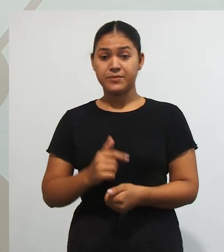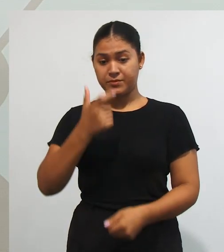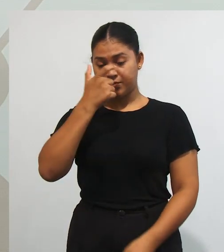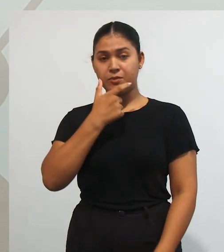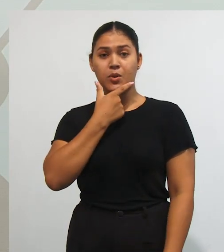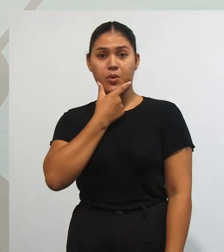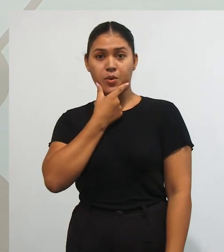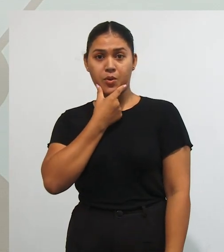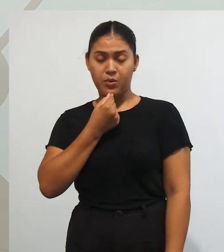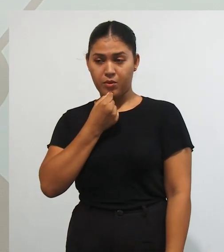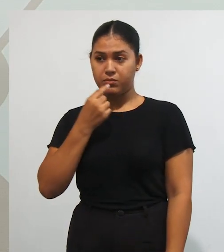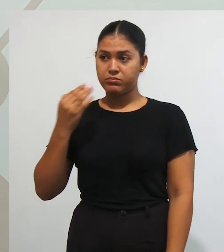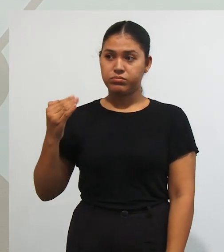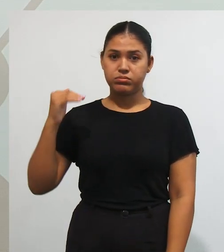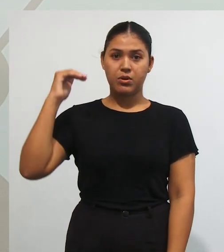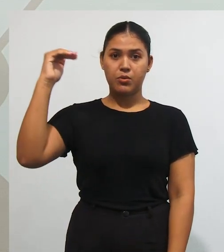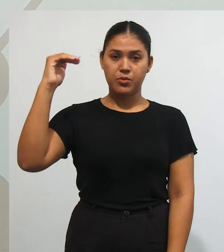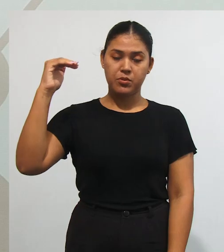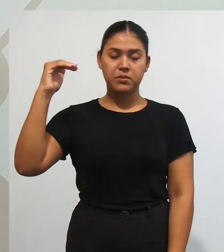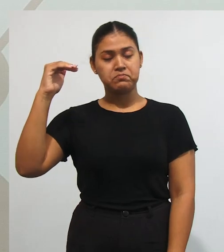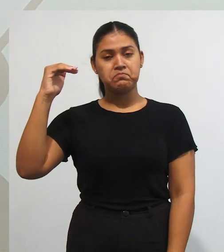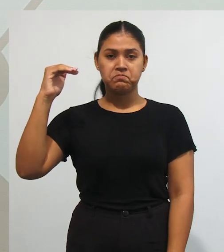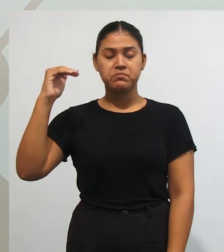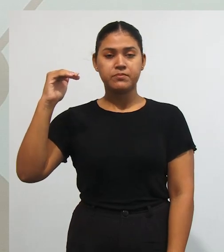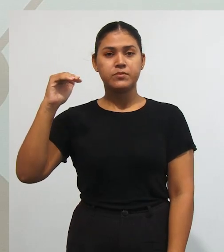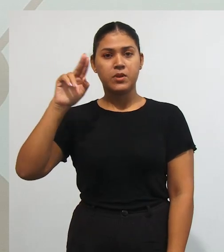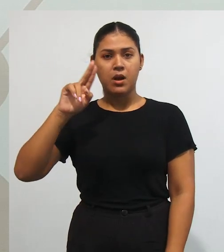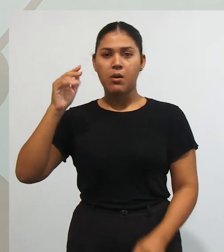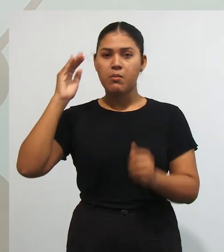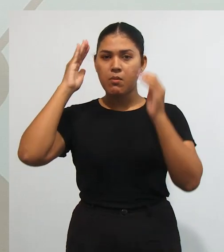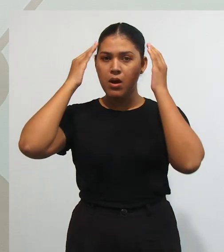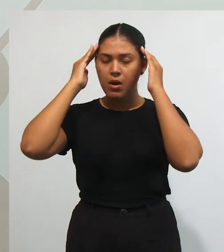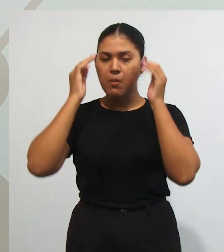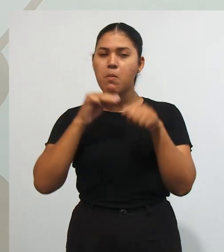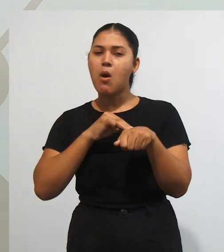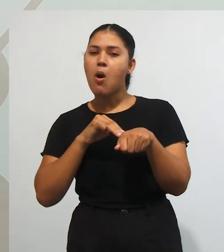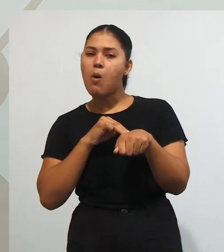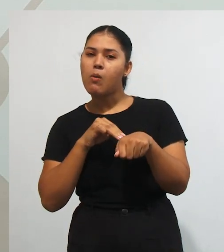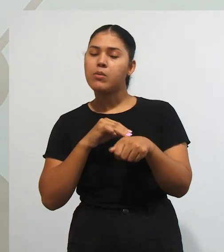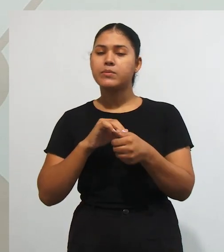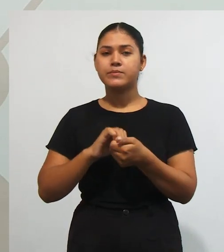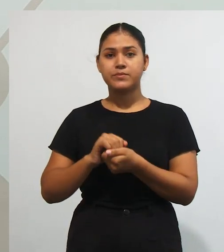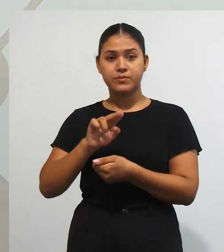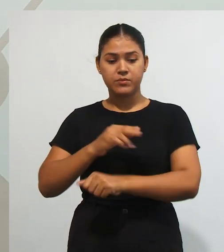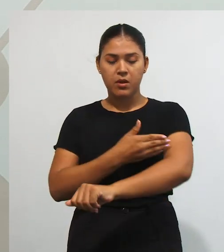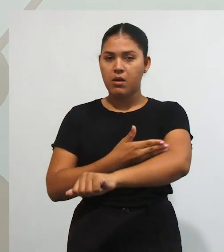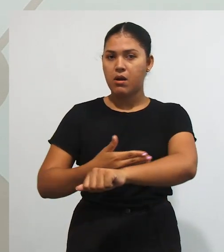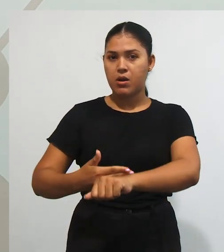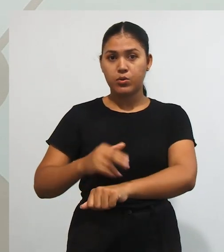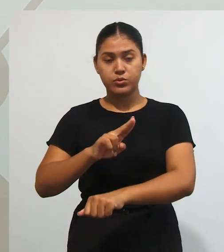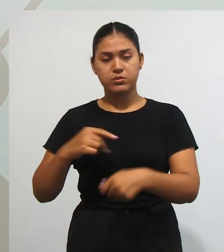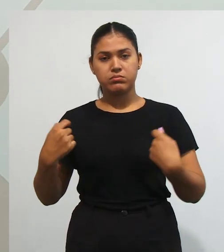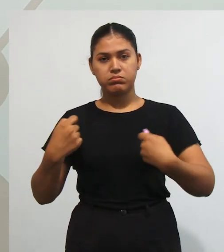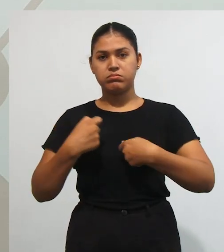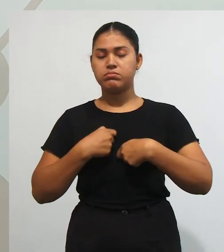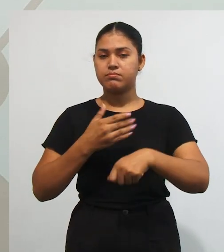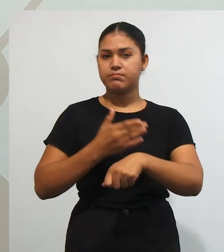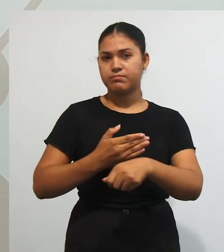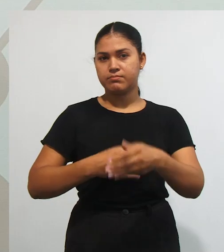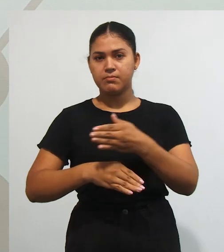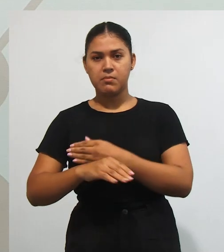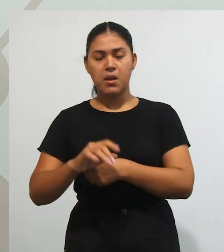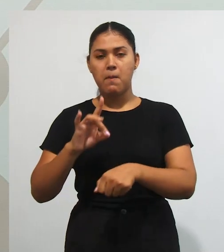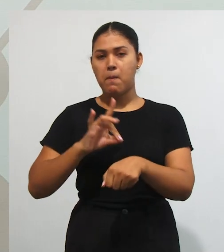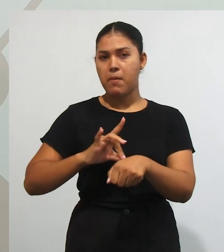Tenho estatura mediana, cabelos castanhos, pele clara, estou trajando a camiseta preta e